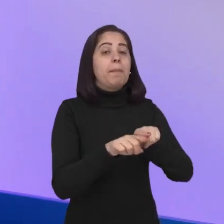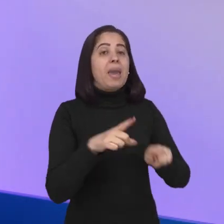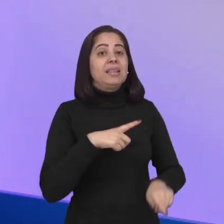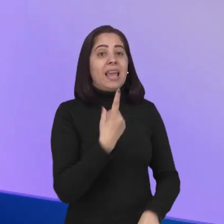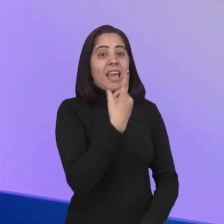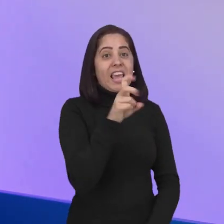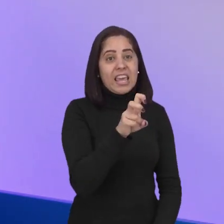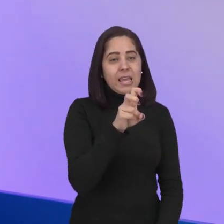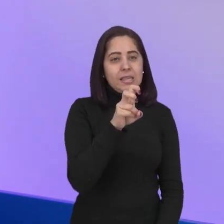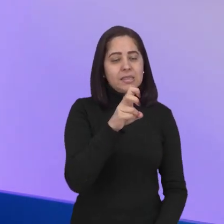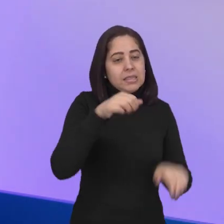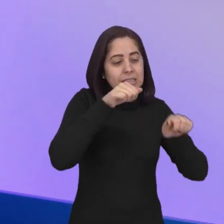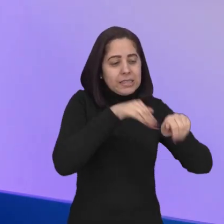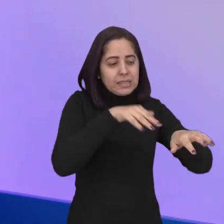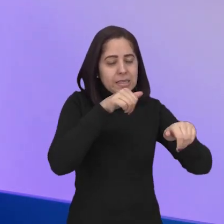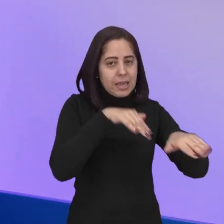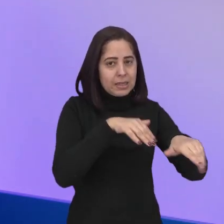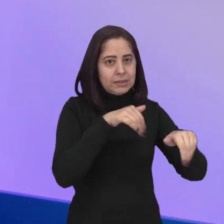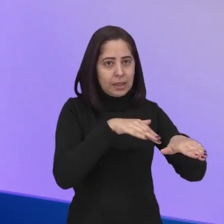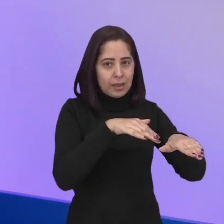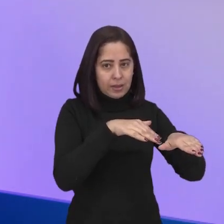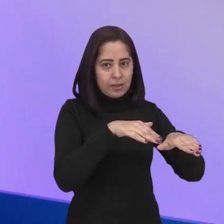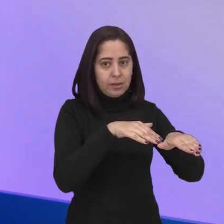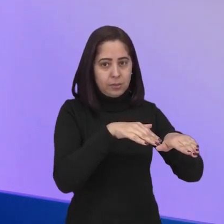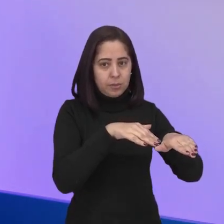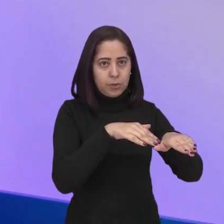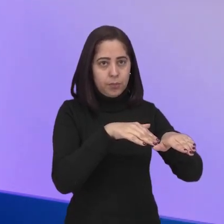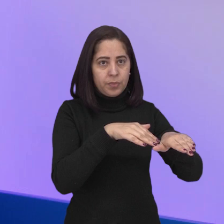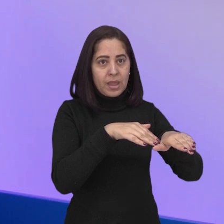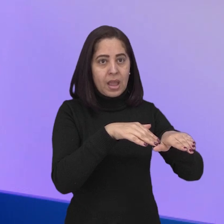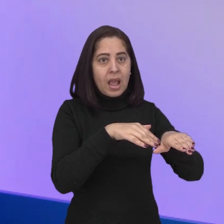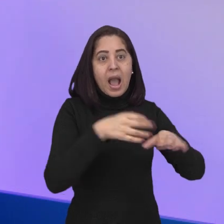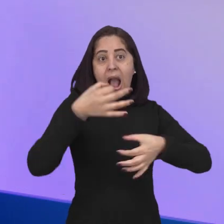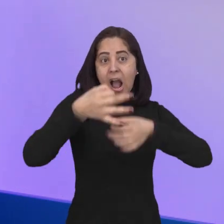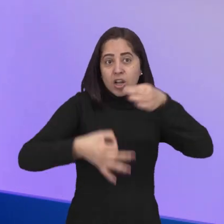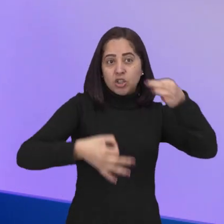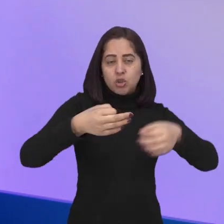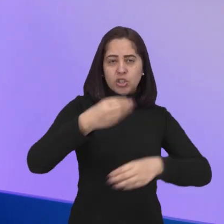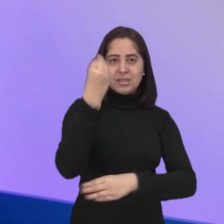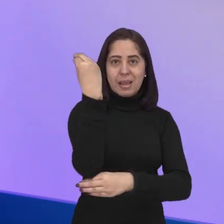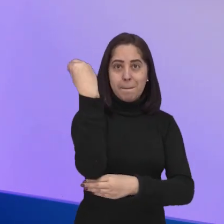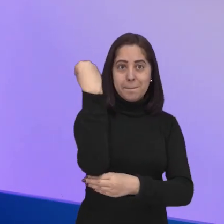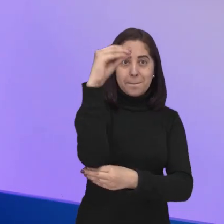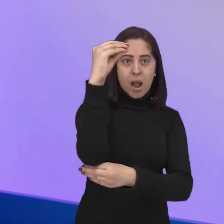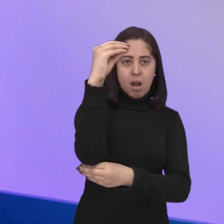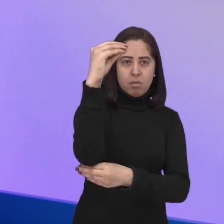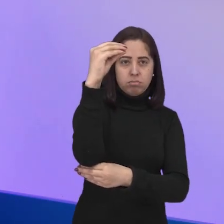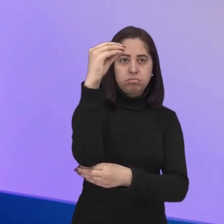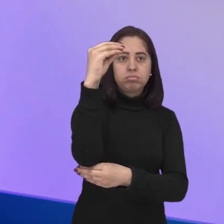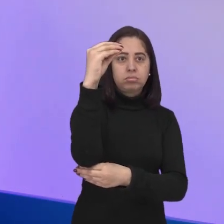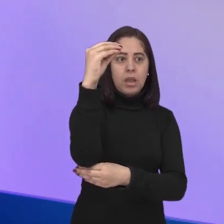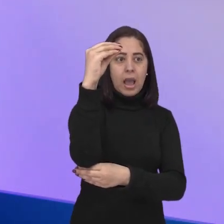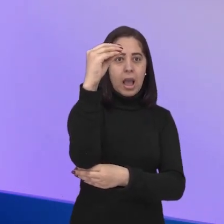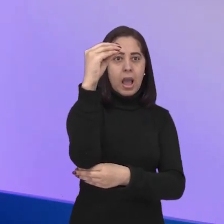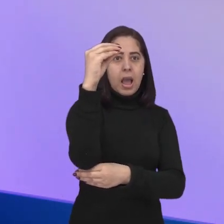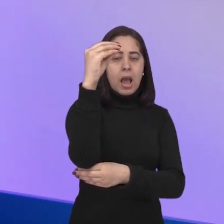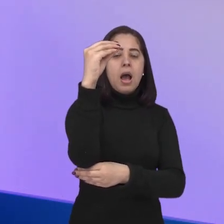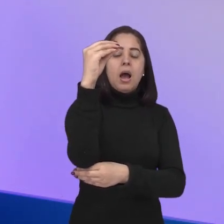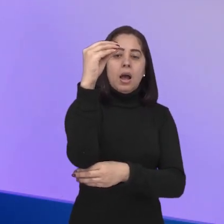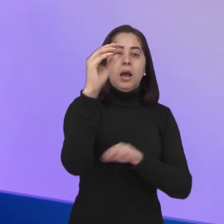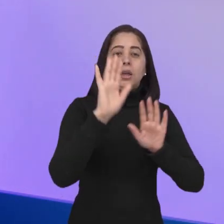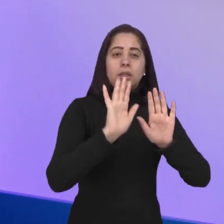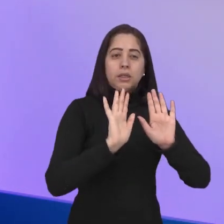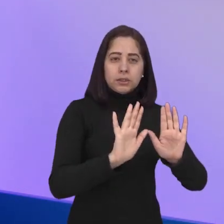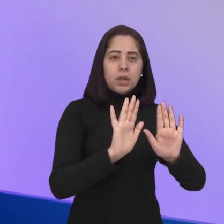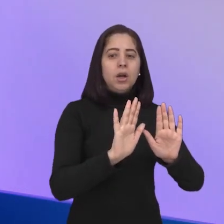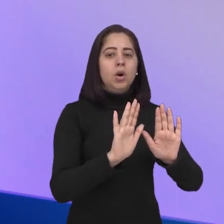15/9. Nessa data, a Justiça Eleitoral tornará públicas as informações da prestação de contas parcial.